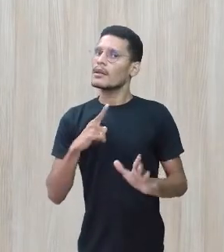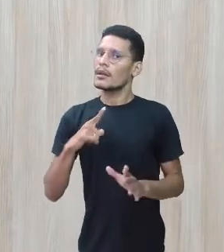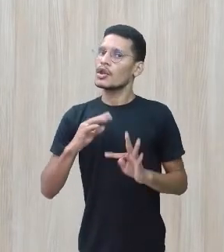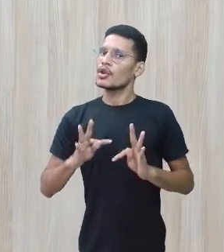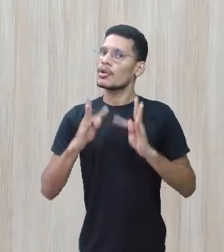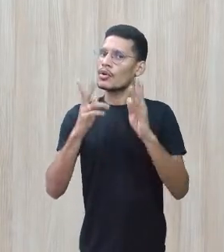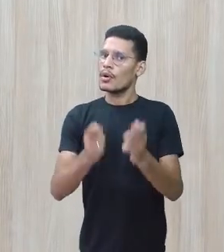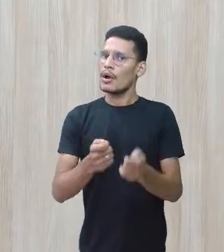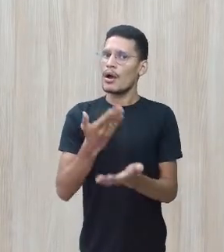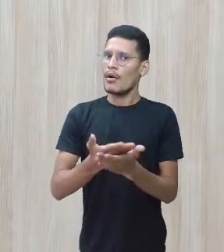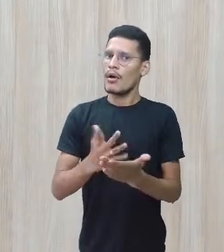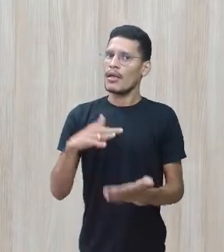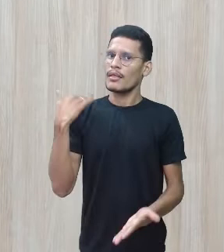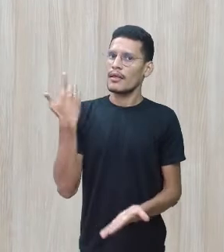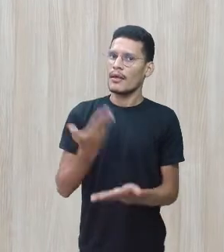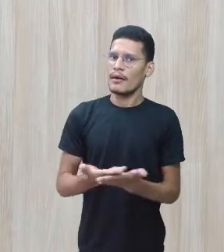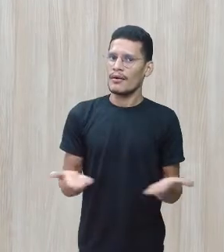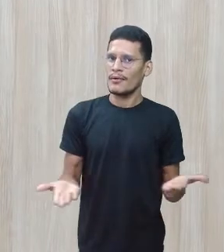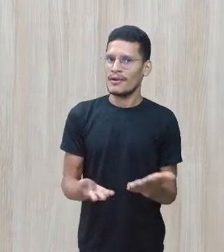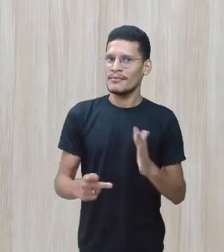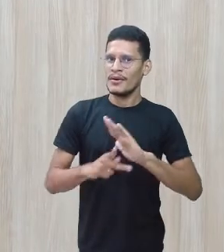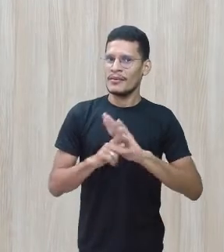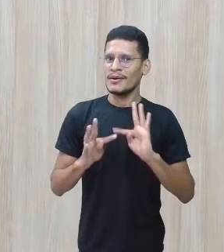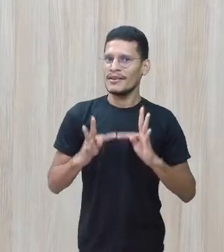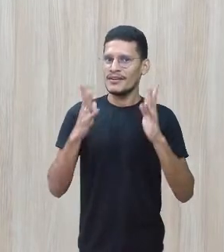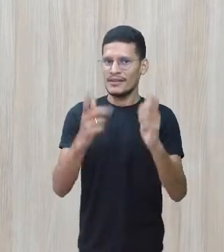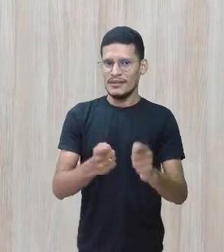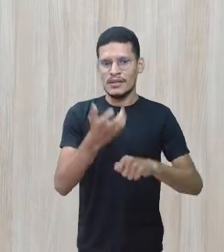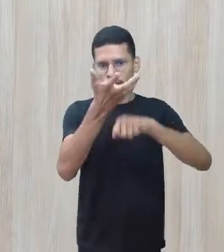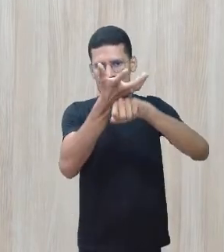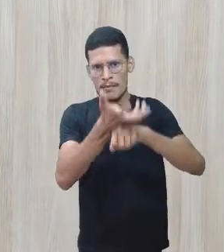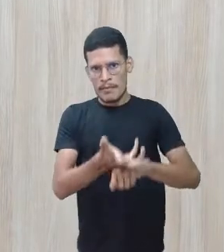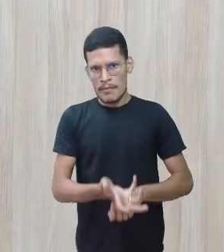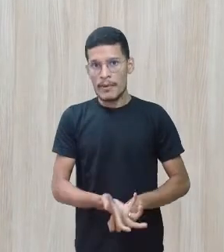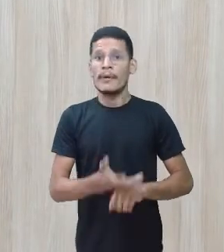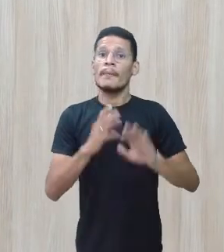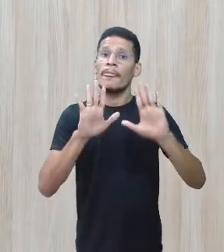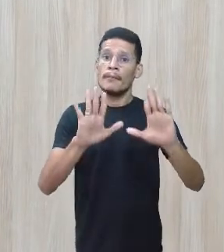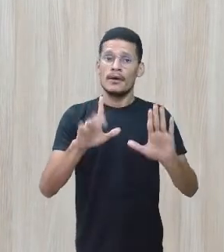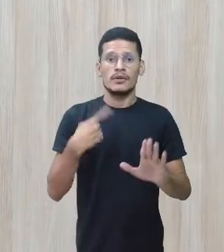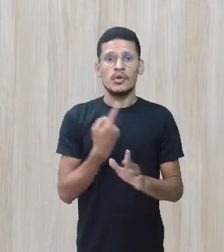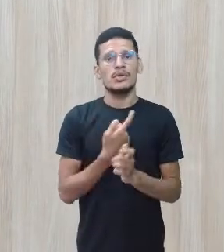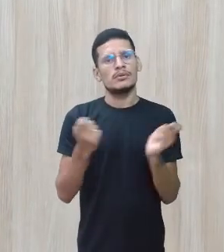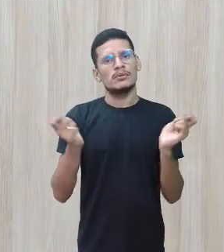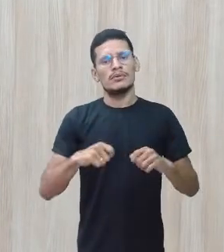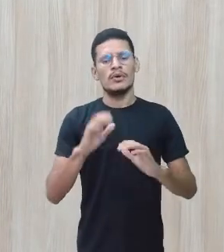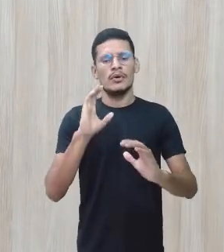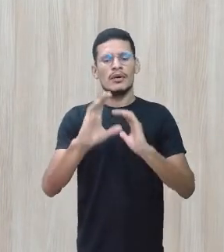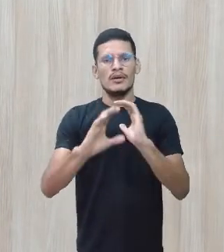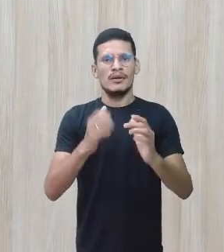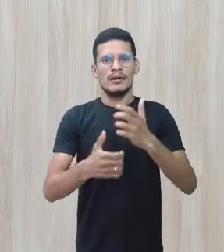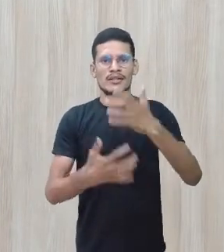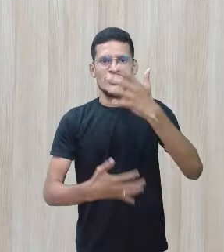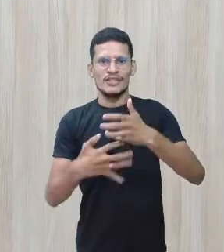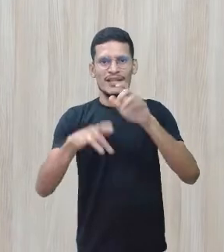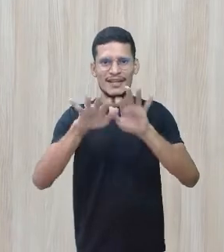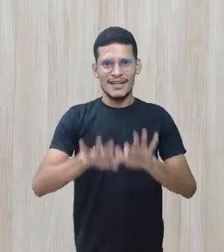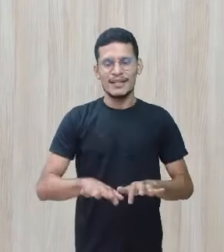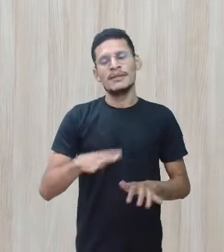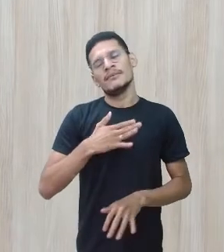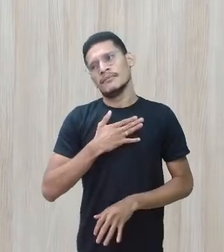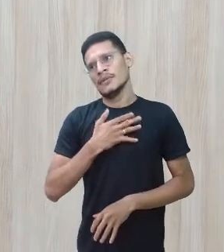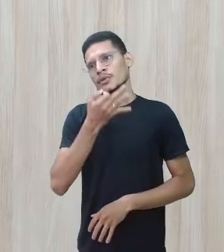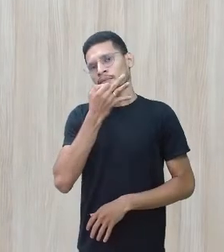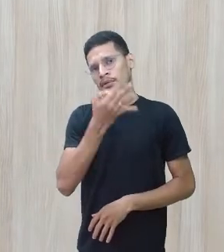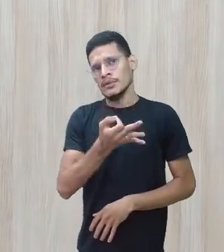as aulas até agora, de todas as disciplinas e todos os anos, é que a gente pode se comunicar pelo chat, que para mim eu acho que é uma